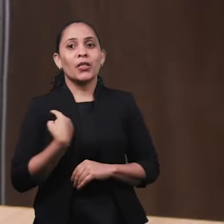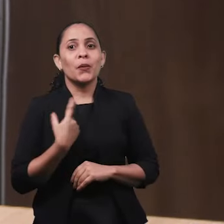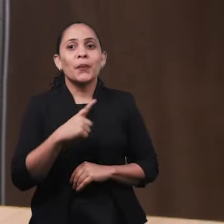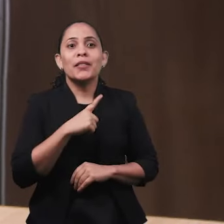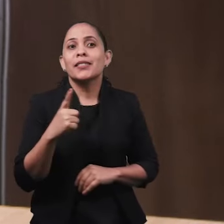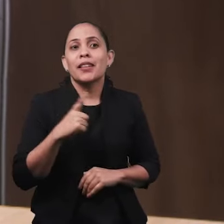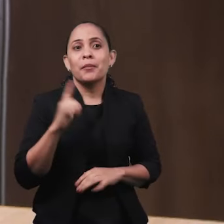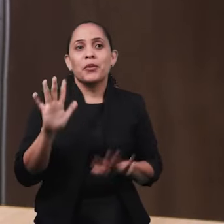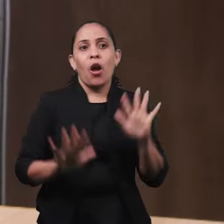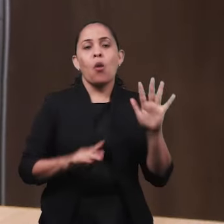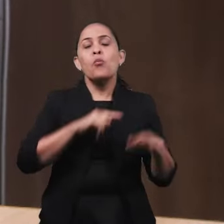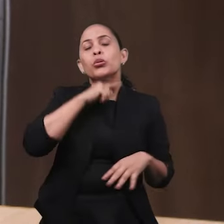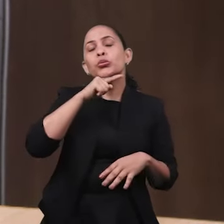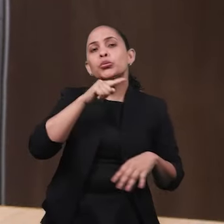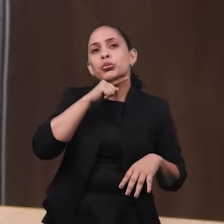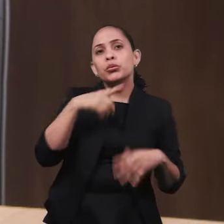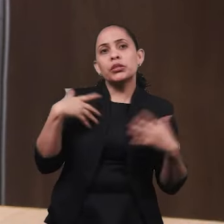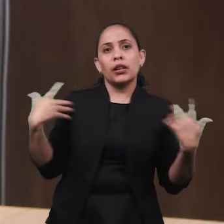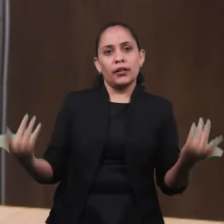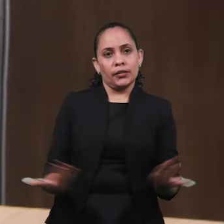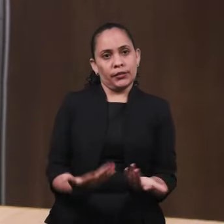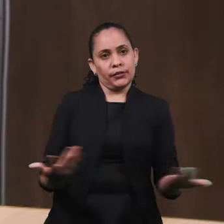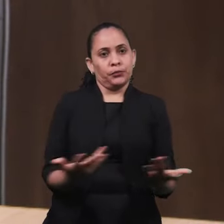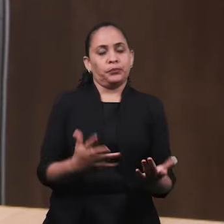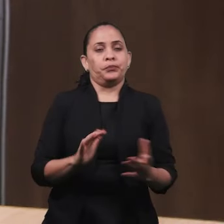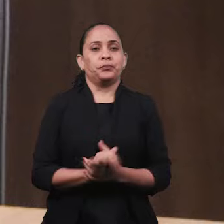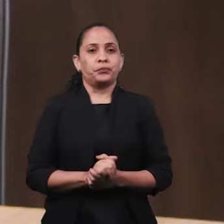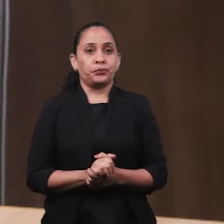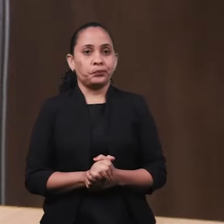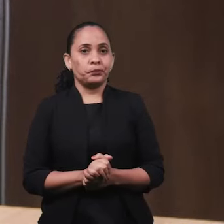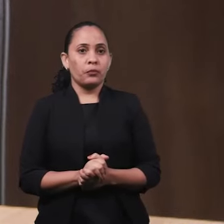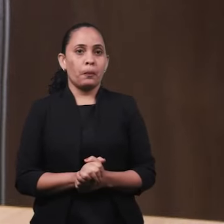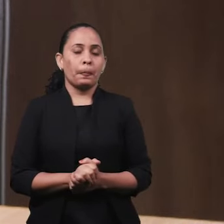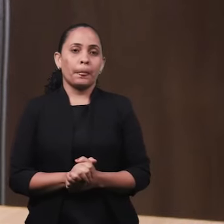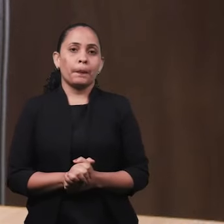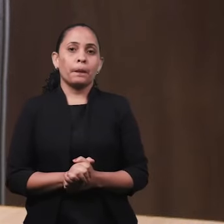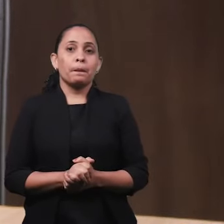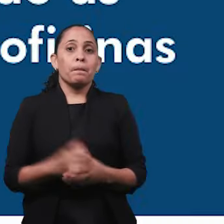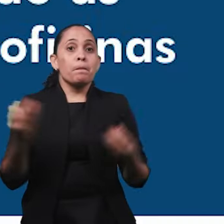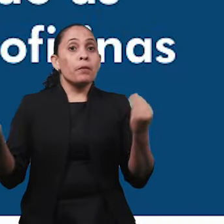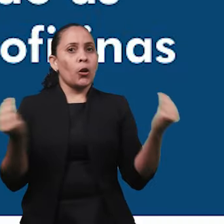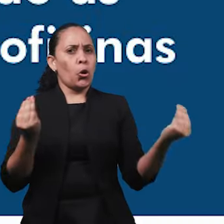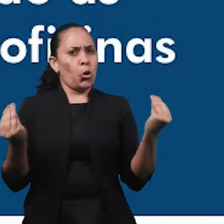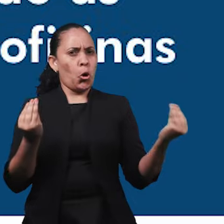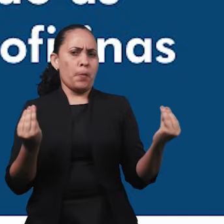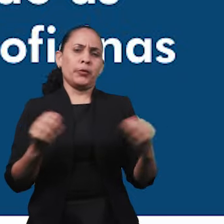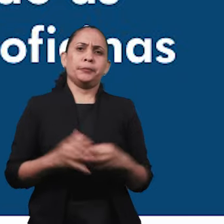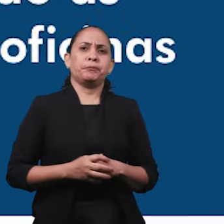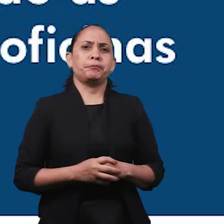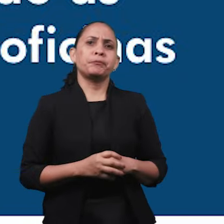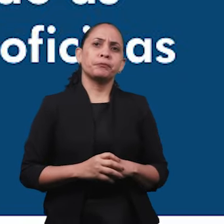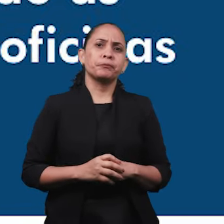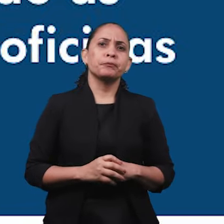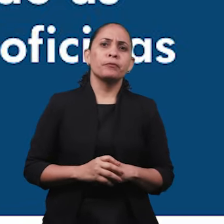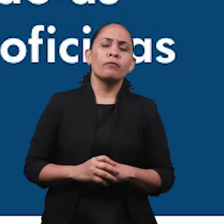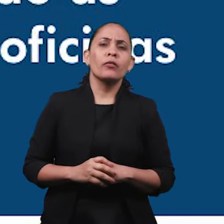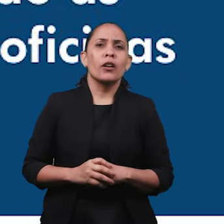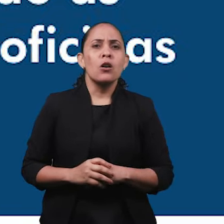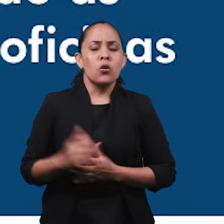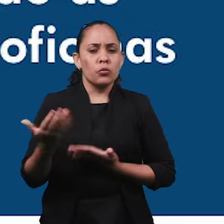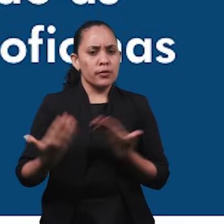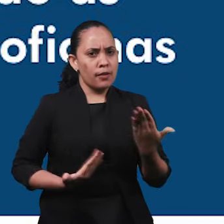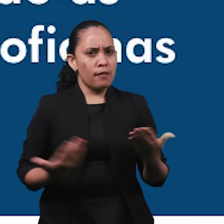ainda temos algumas dúvidas aqui, né, para serem esclarecidas. Como que os irmãos, pastor,